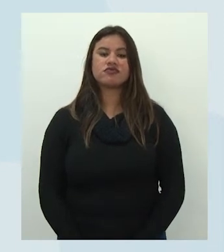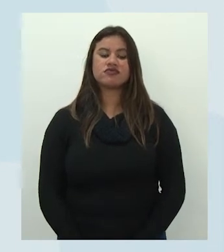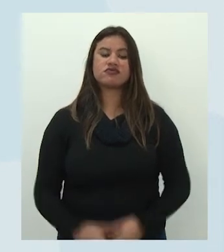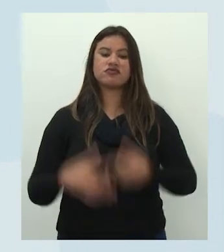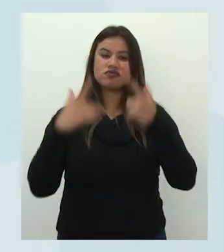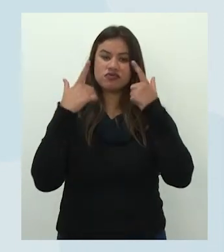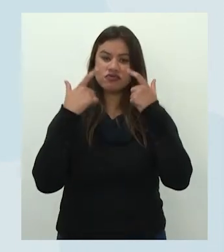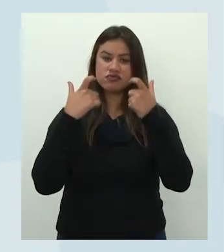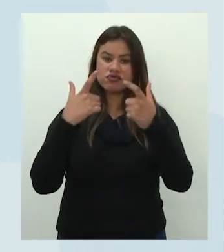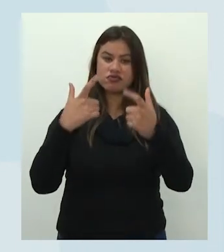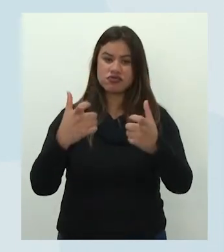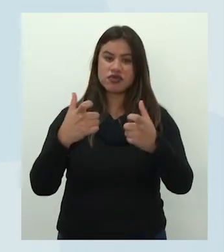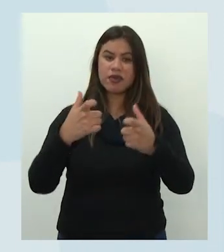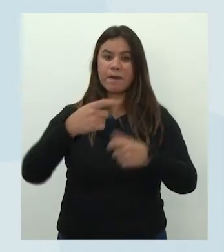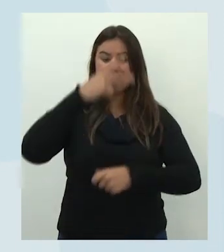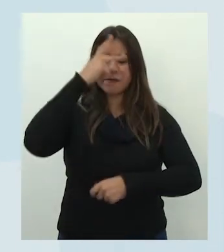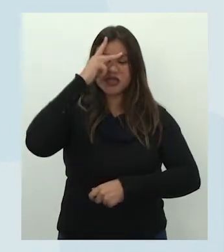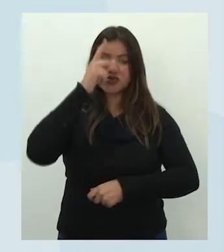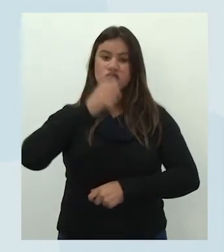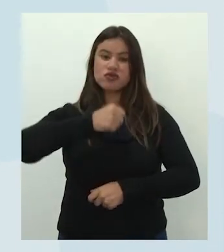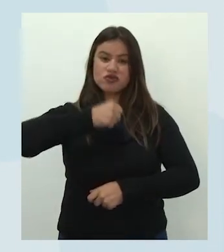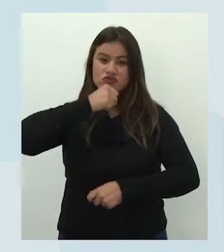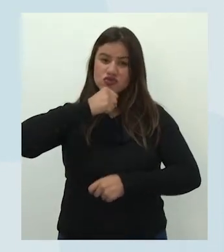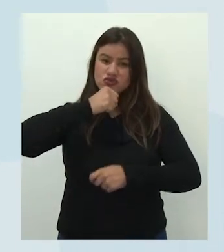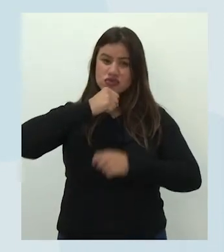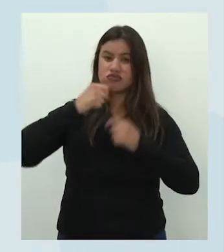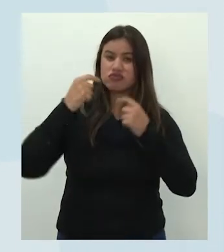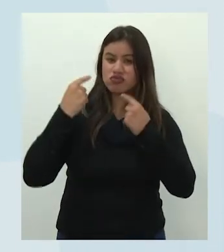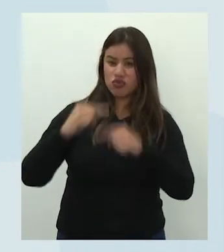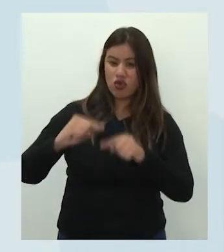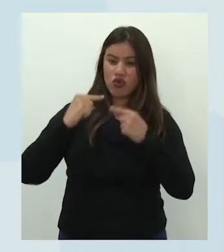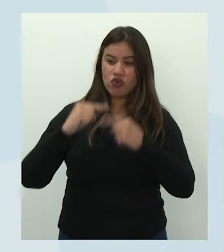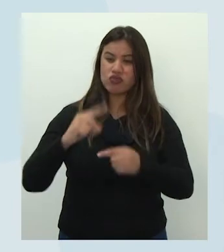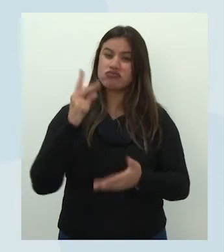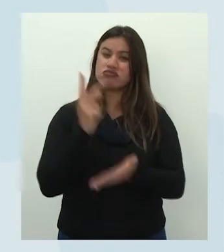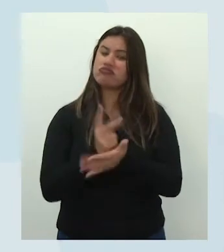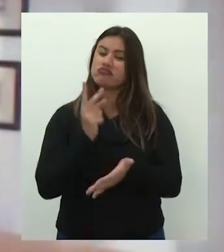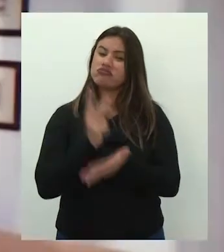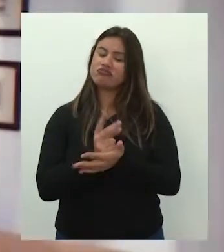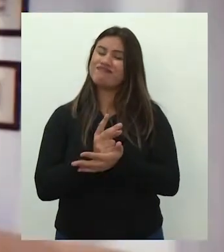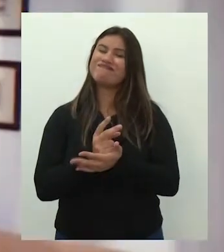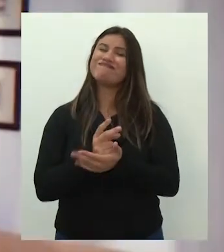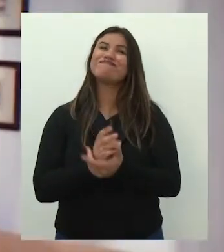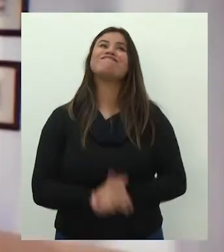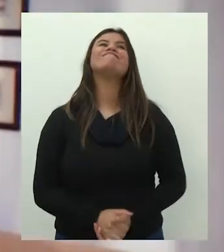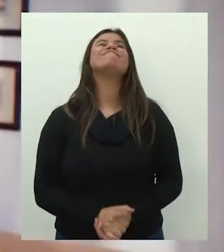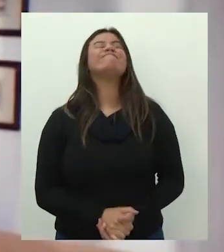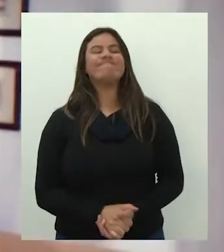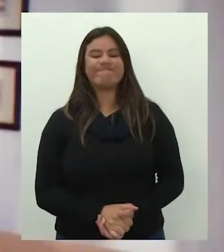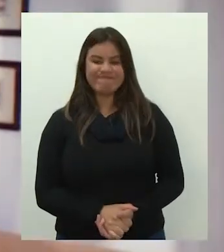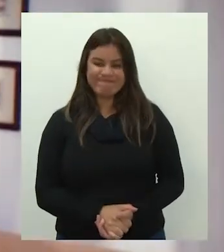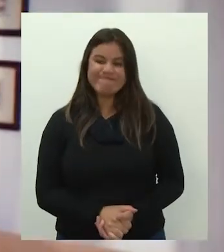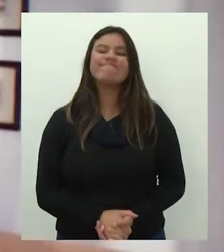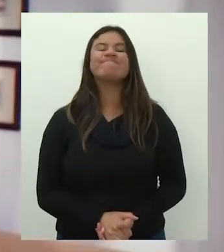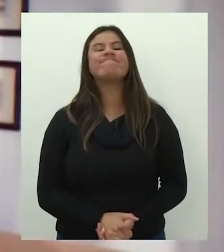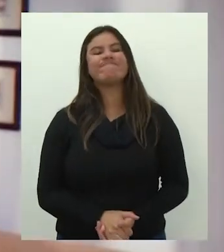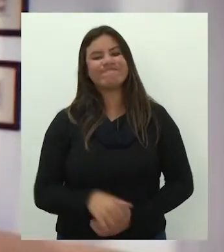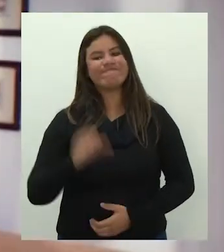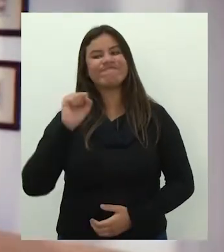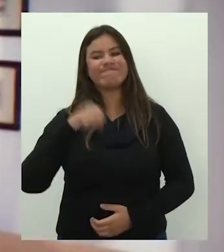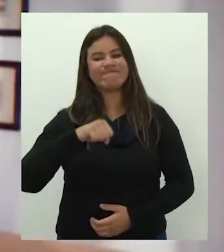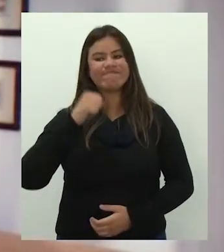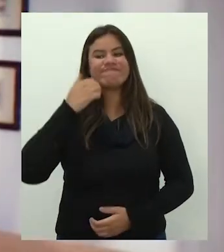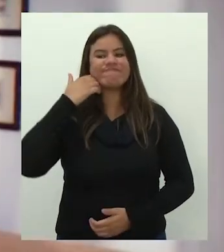Violência contra idoso é frequente? É muito frequente. Ah, mas será que é